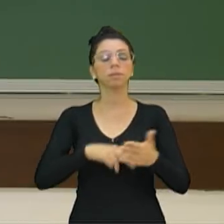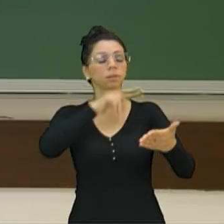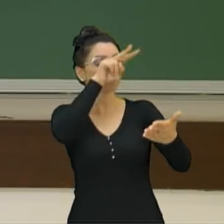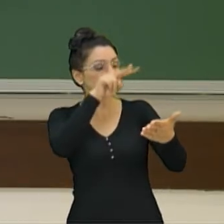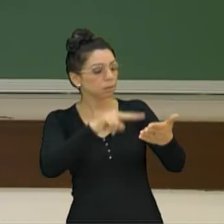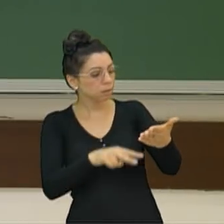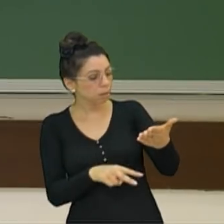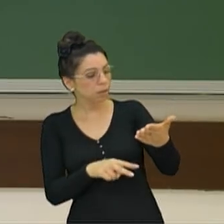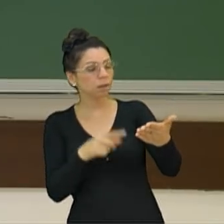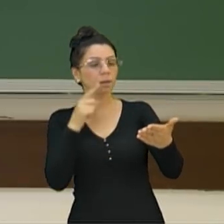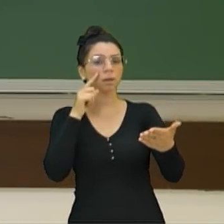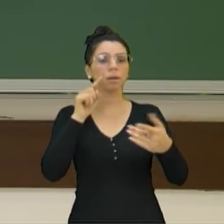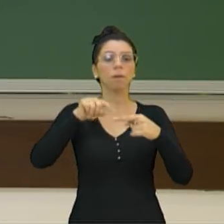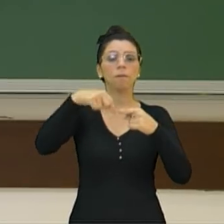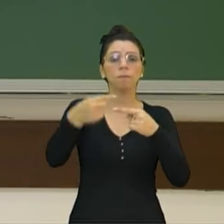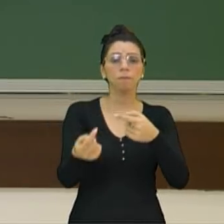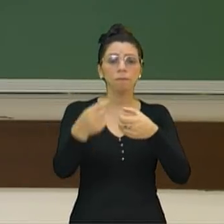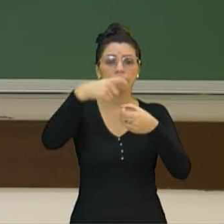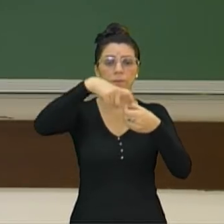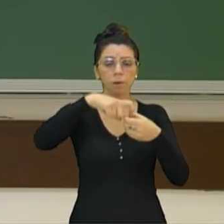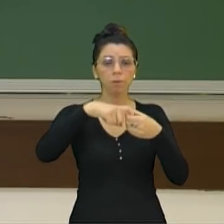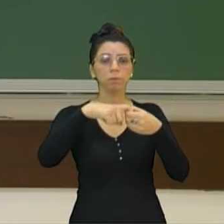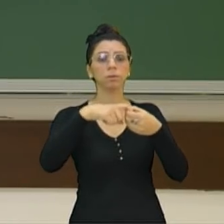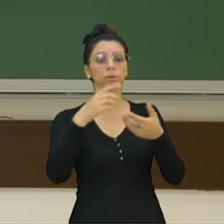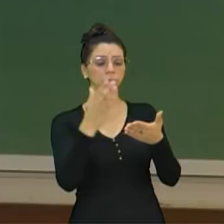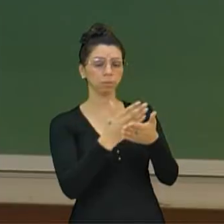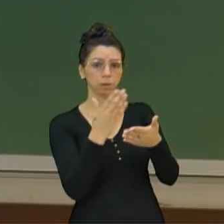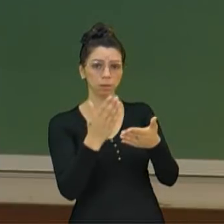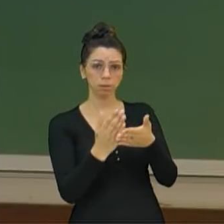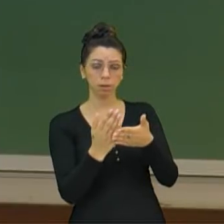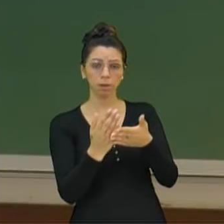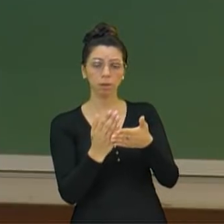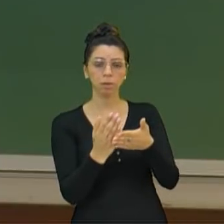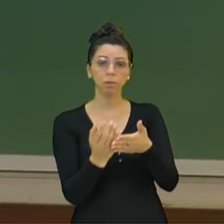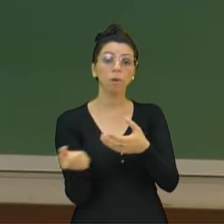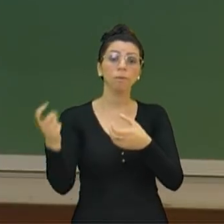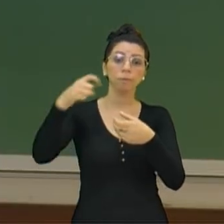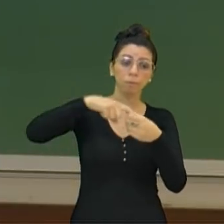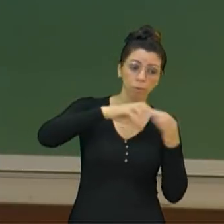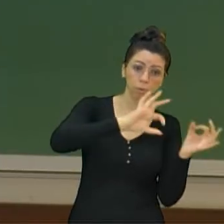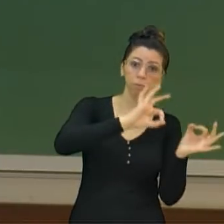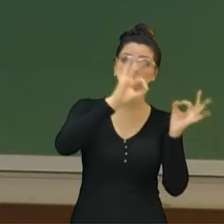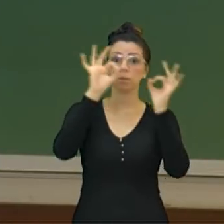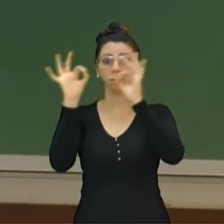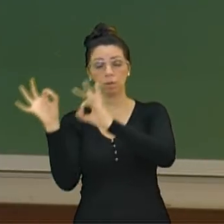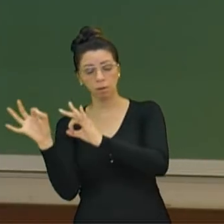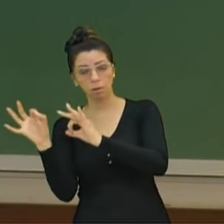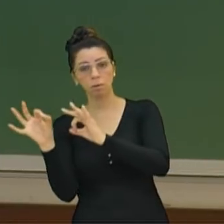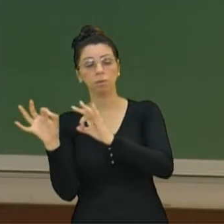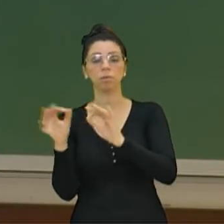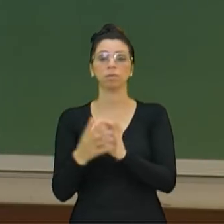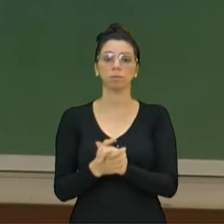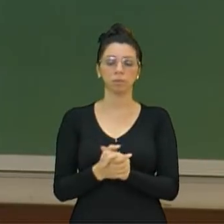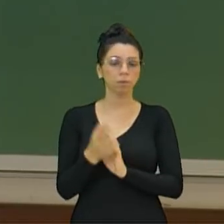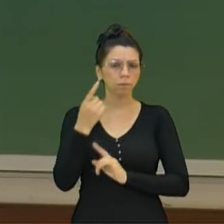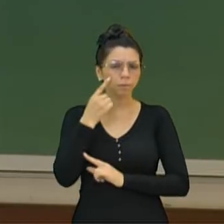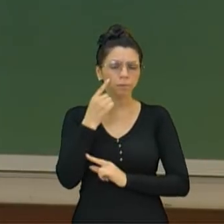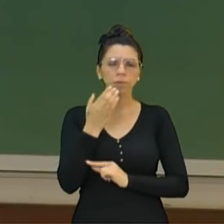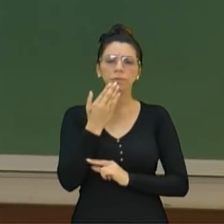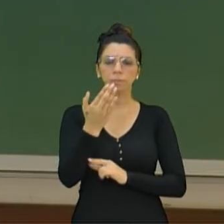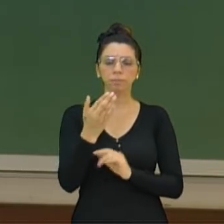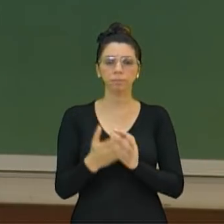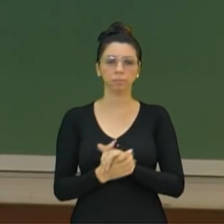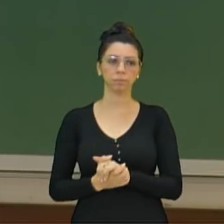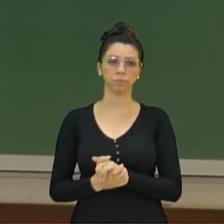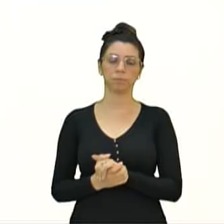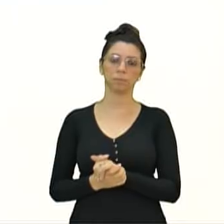Releia, reveja seu caderno, assista novamente essa aula. Vai contribuir para a resolução desse exercício. Vamos ver o que ele pede?